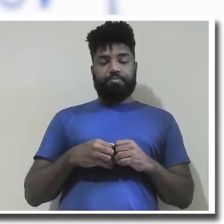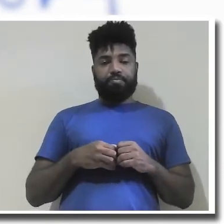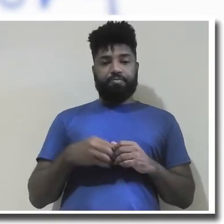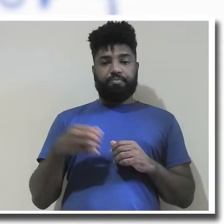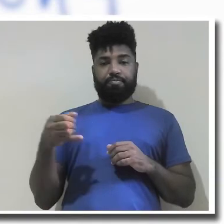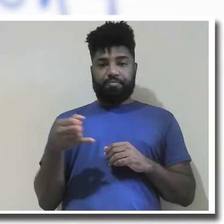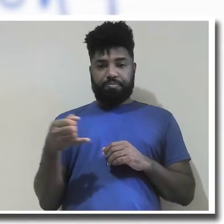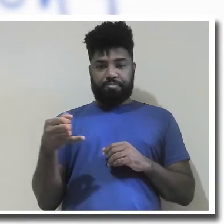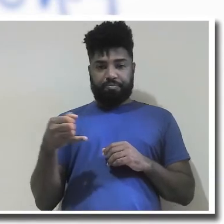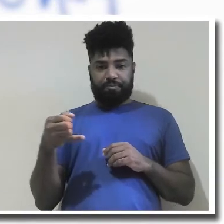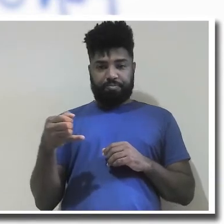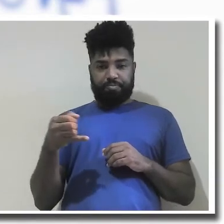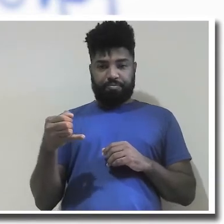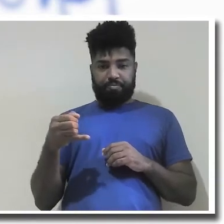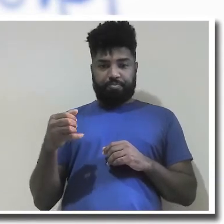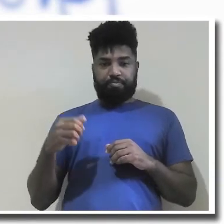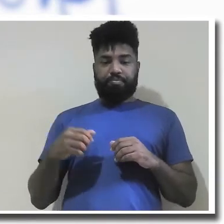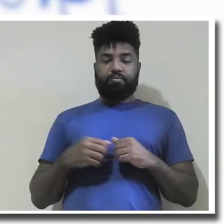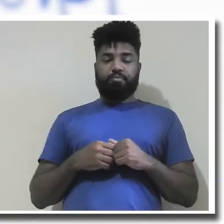menos.